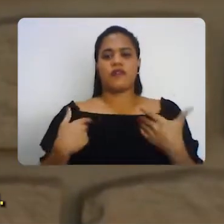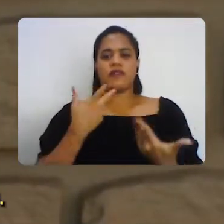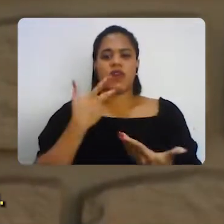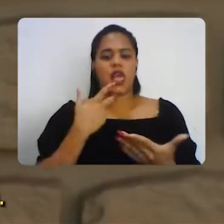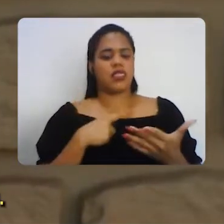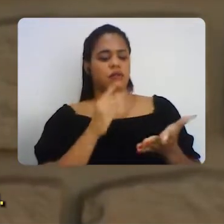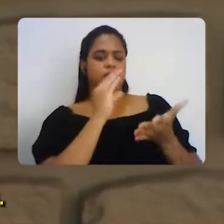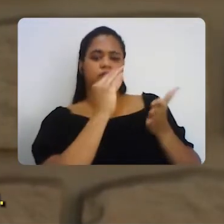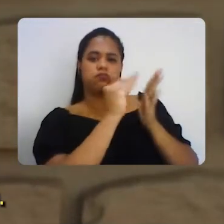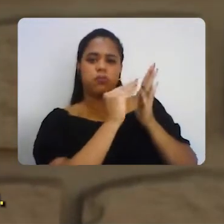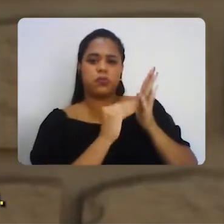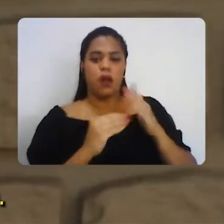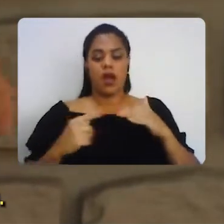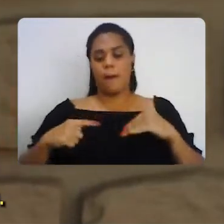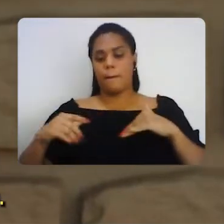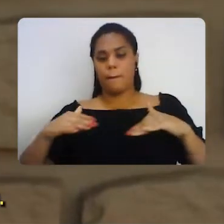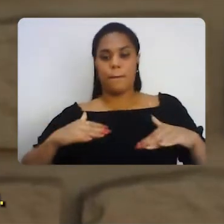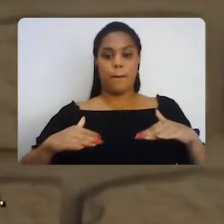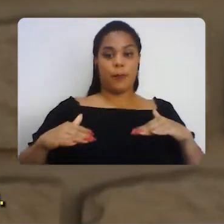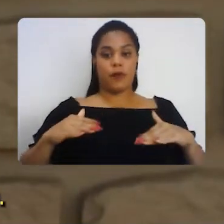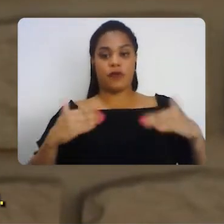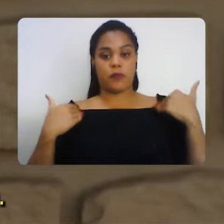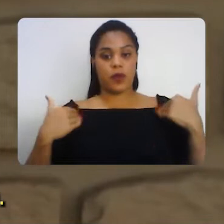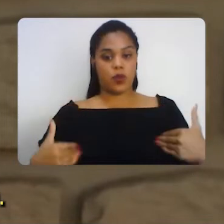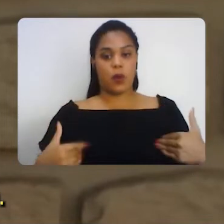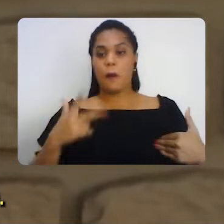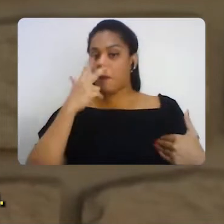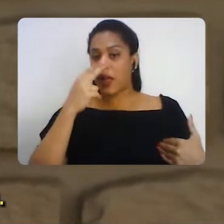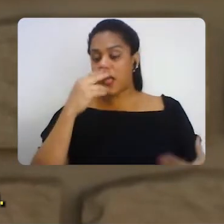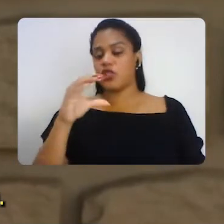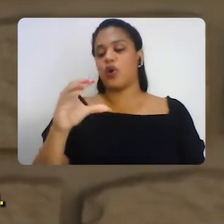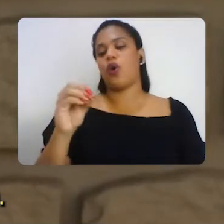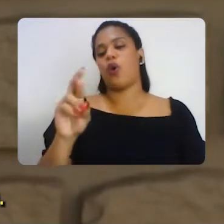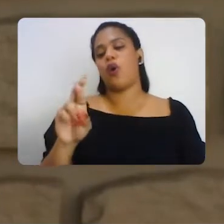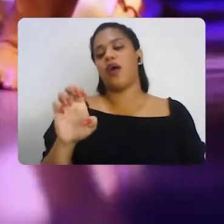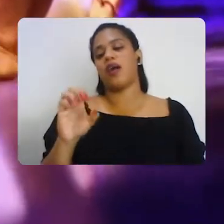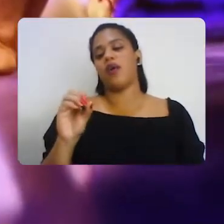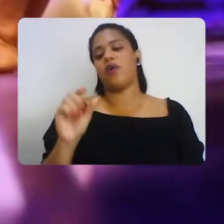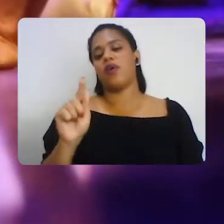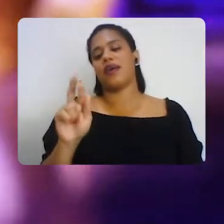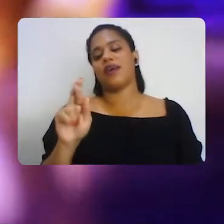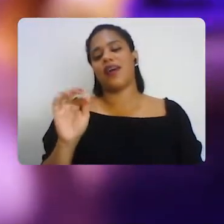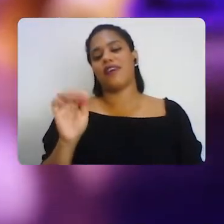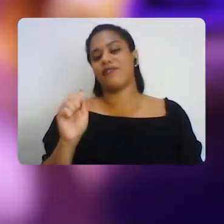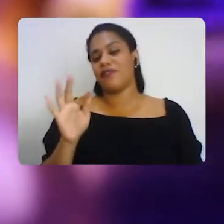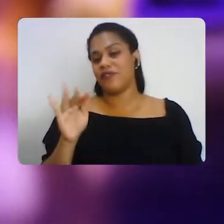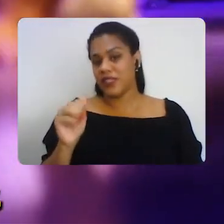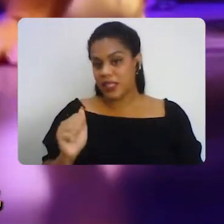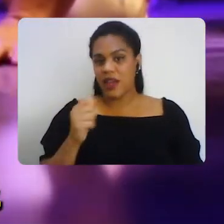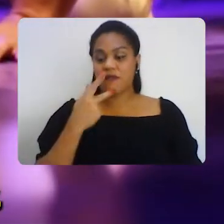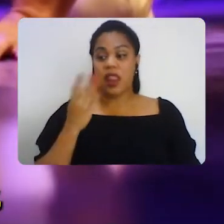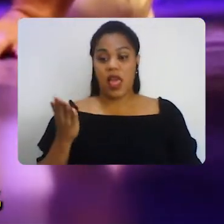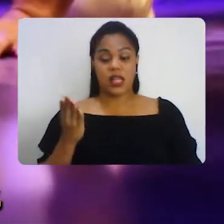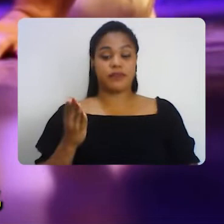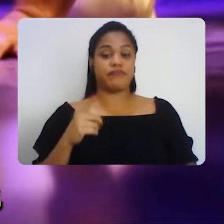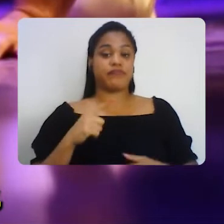de partituras, de muito movimento, né? Parece uma coreografia realmente. Essa cena específica é um